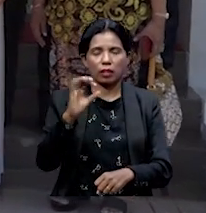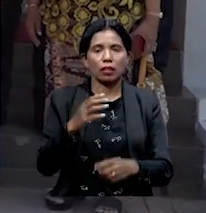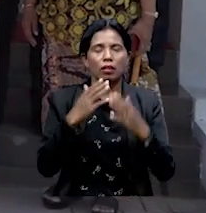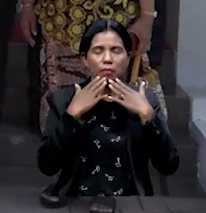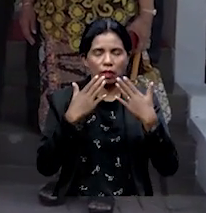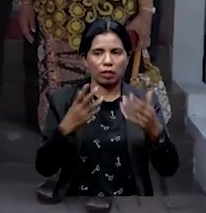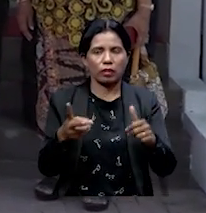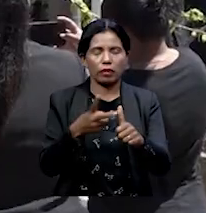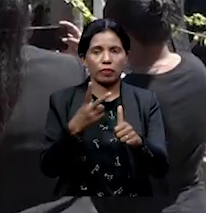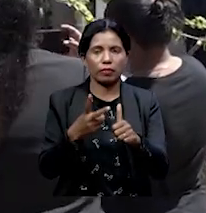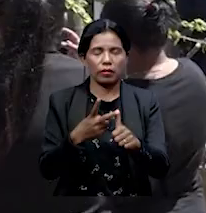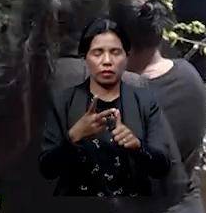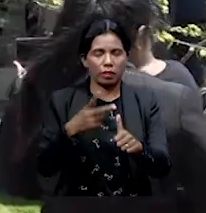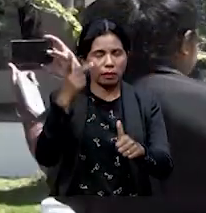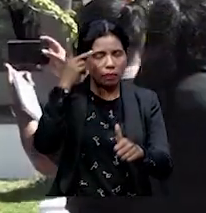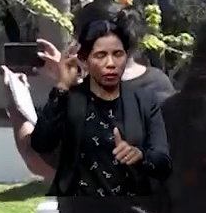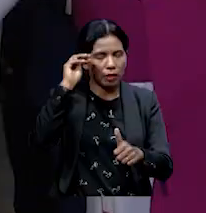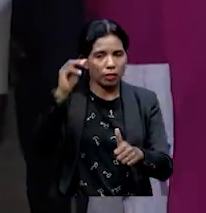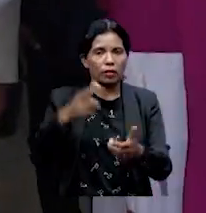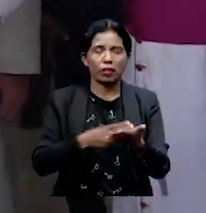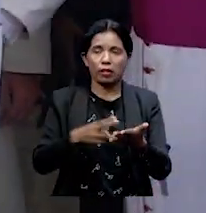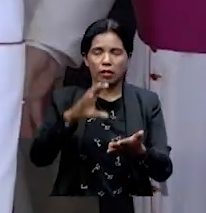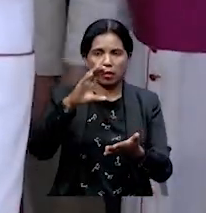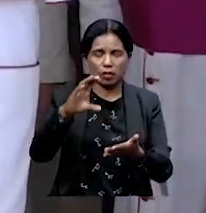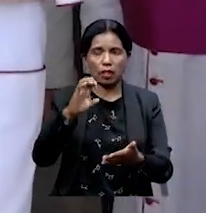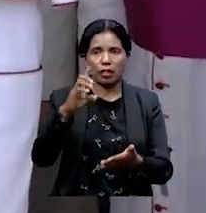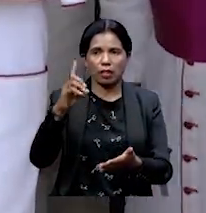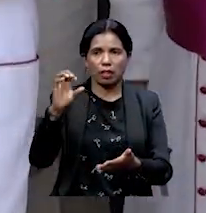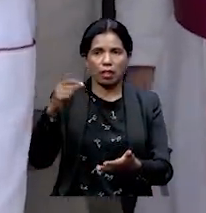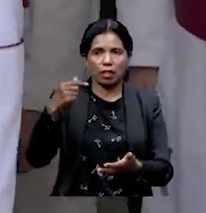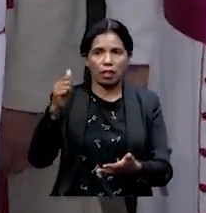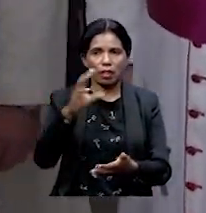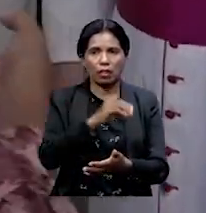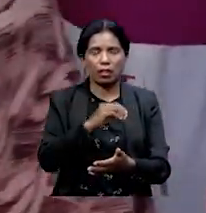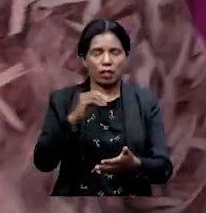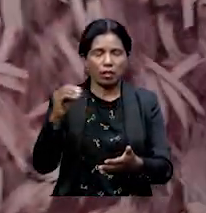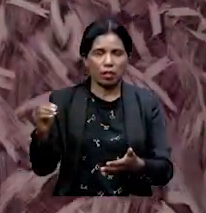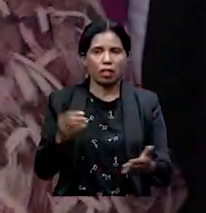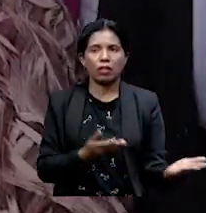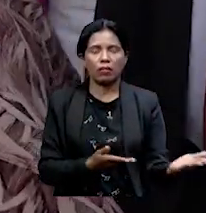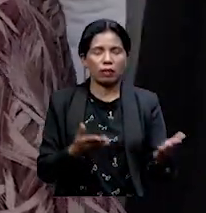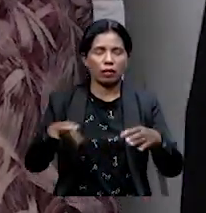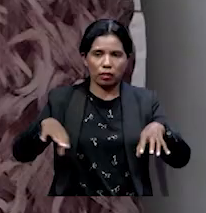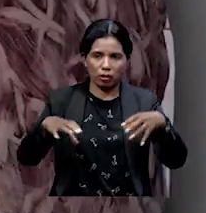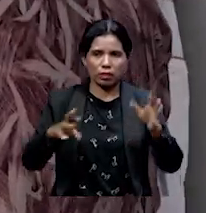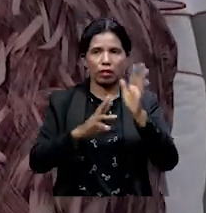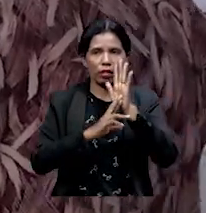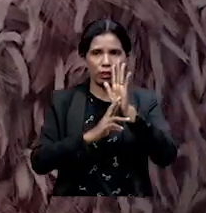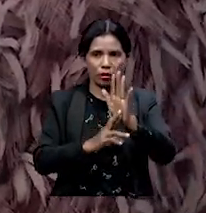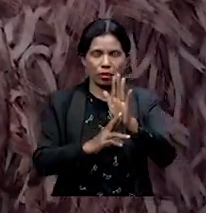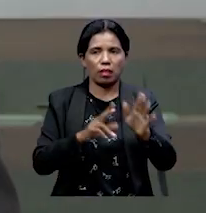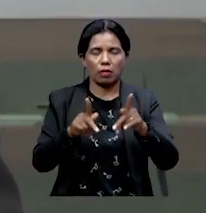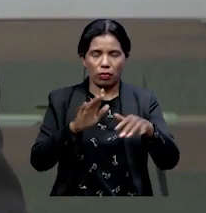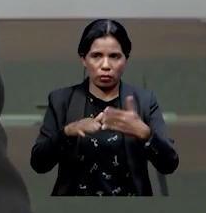ao vice-primeiro-ministro Santa Sé, Edgar Penha Parra Nian, e uma Fukun Povo Nian, no louva ona serviço representante Povo